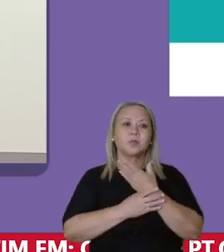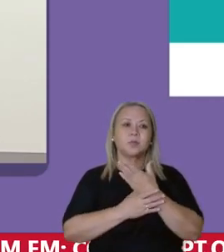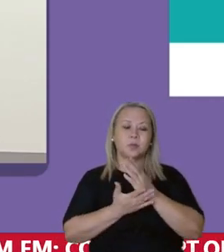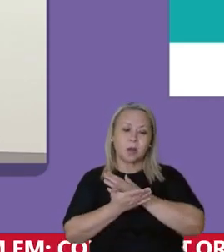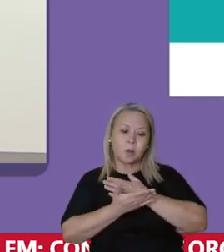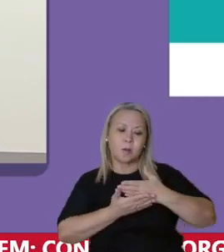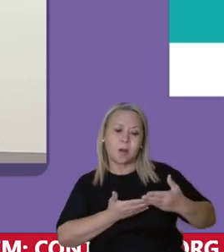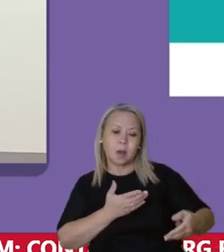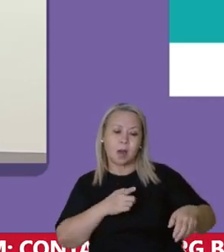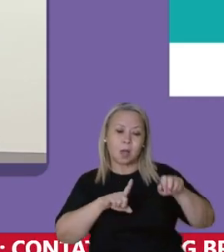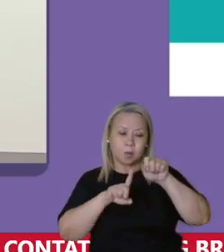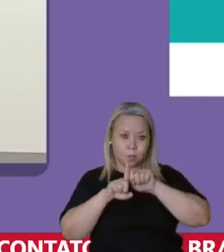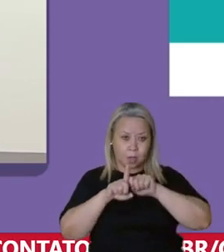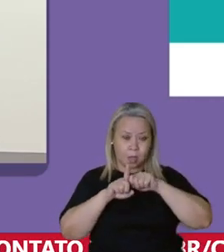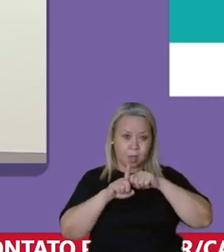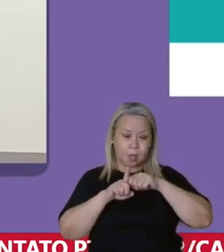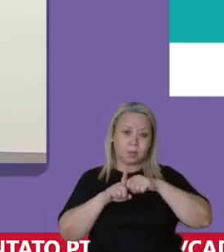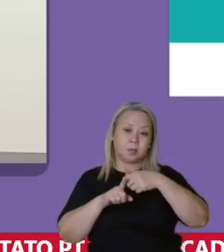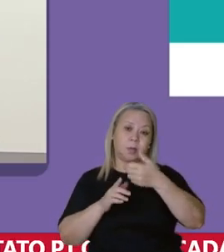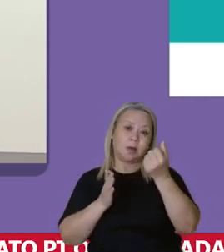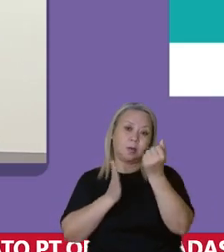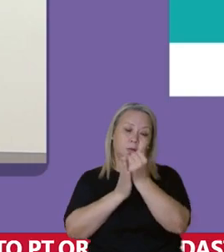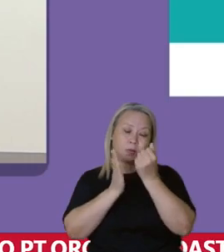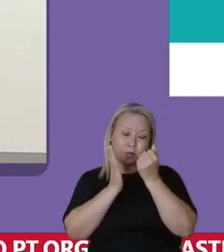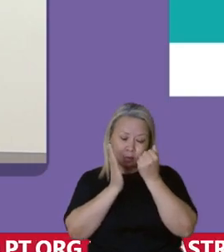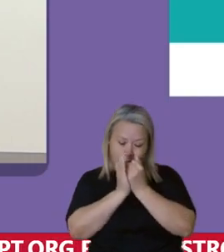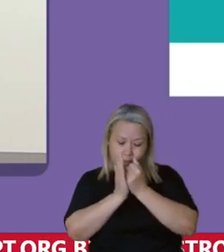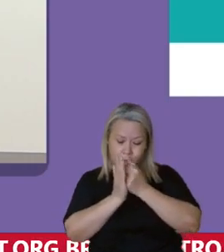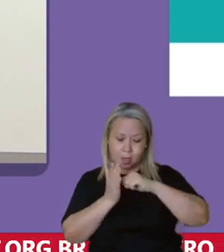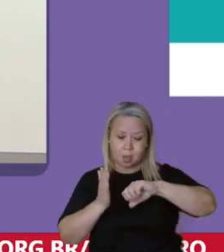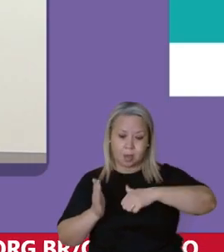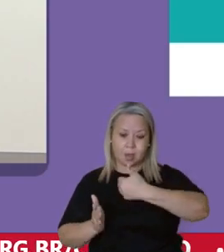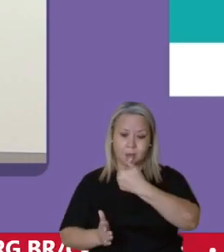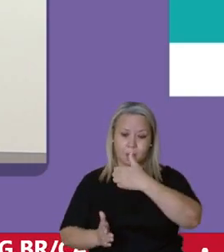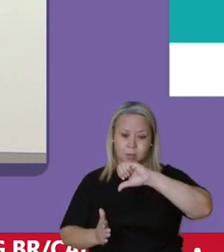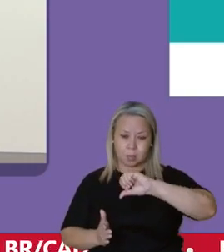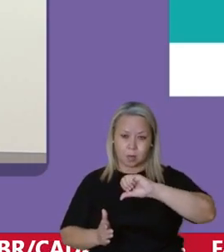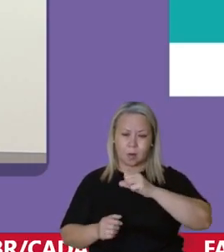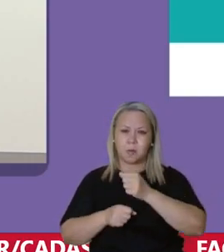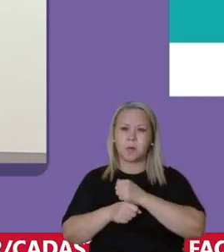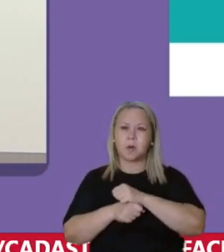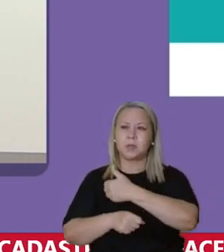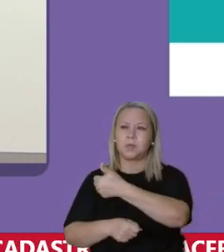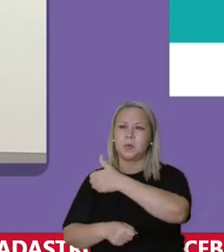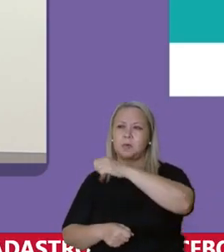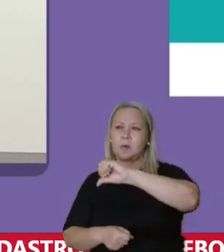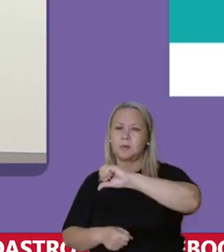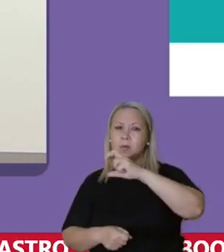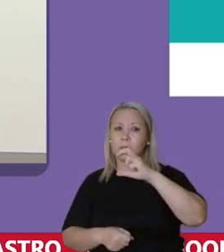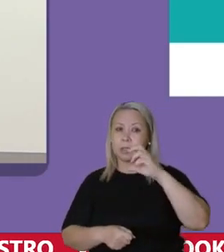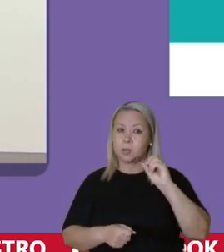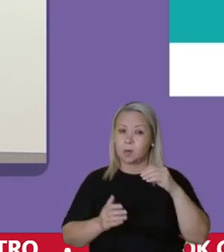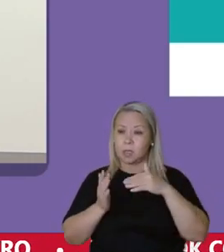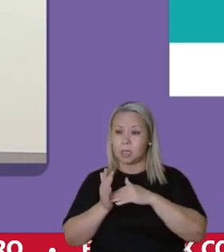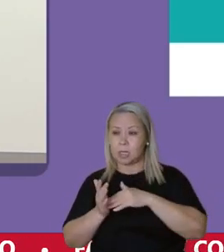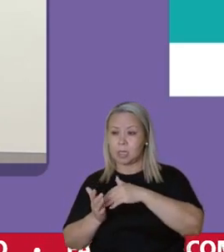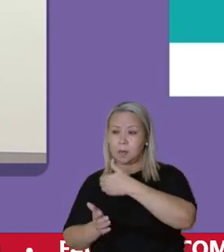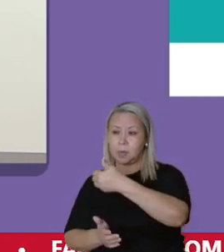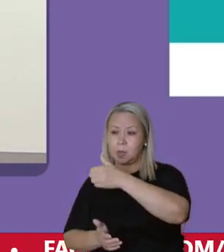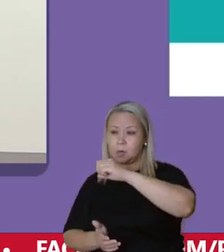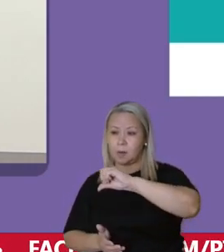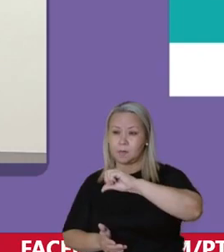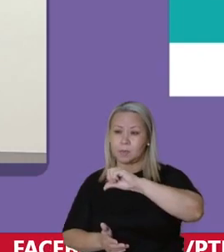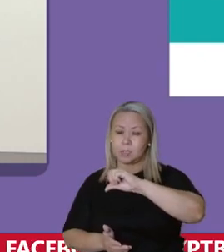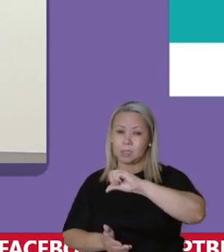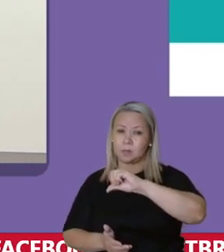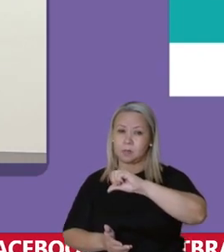de meados do século XIX, ali por volta de 1850, 60, 70, e vai até a década